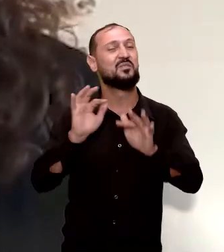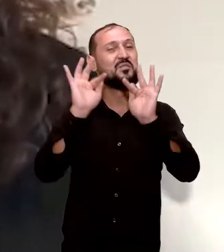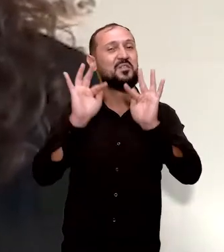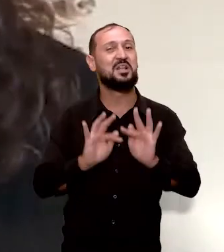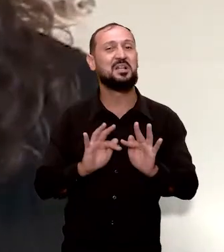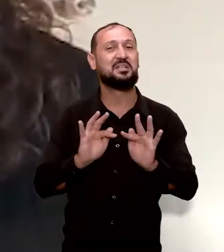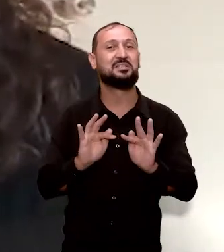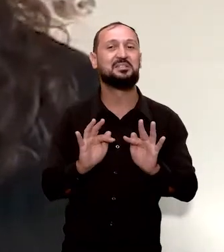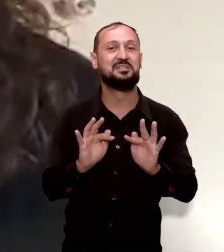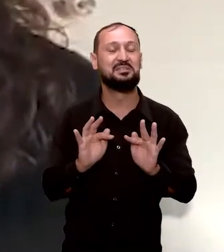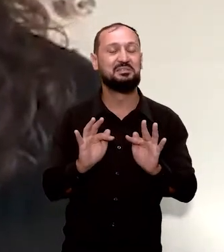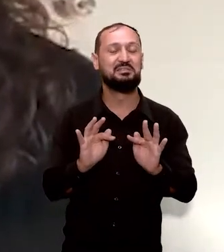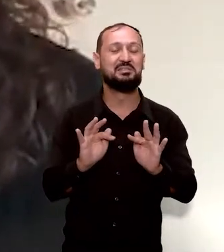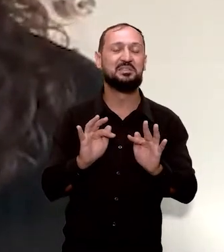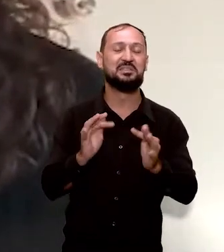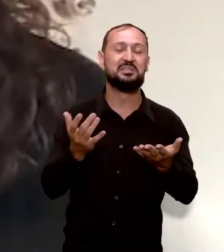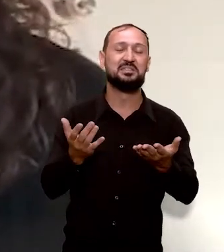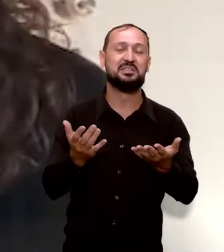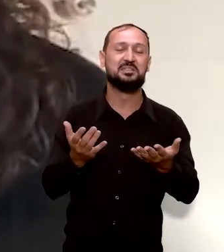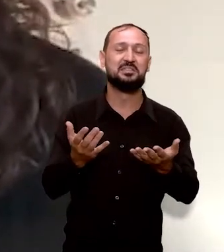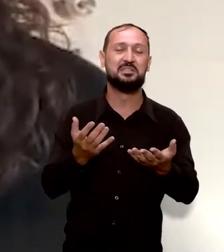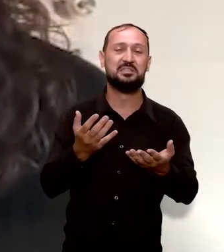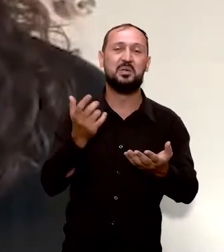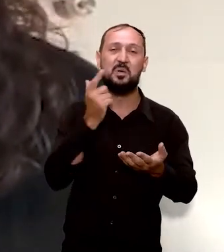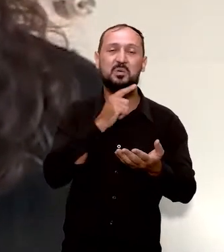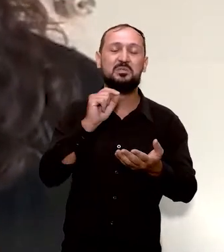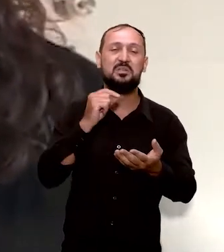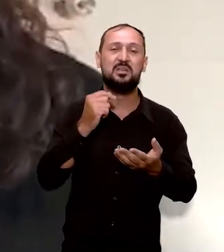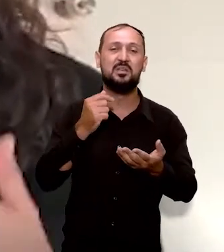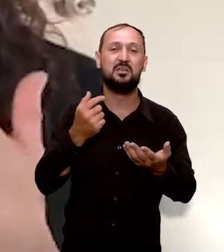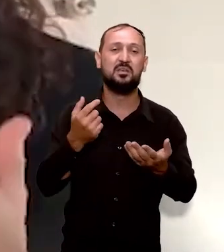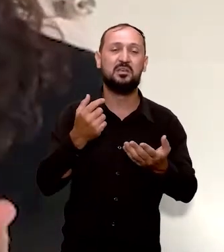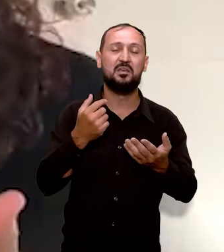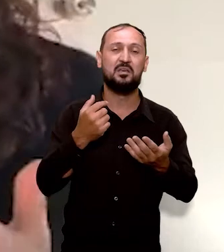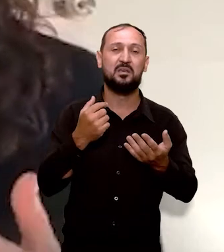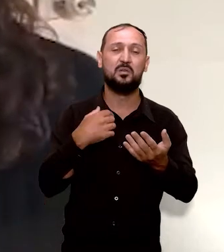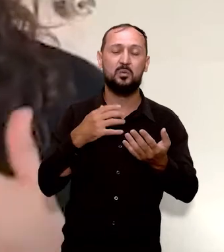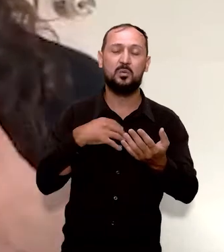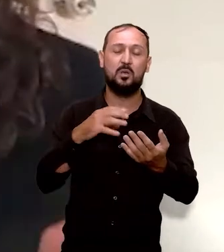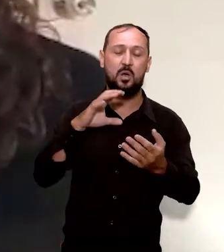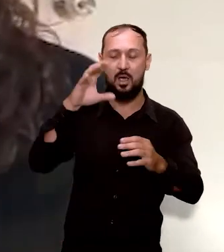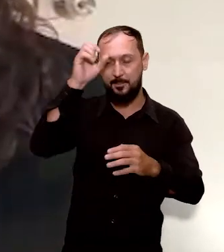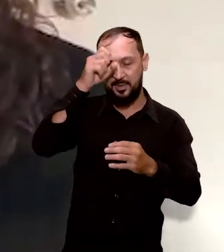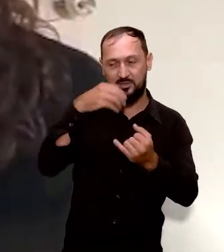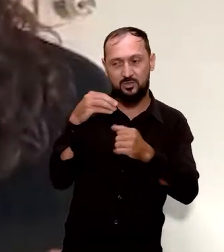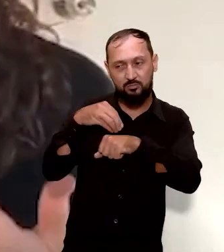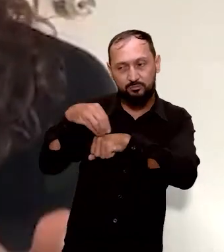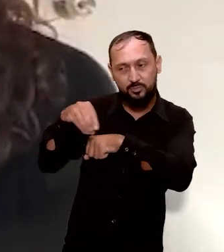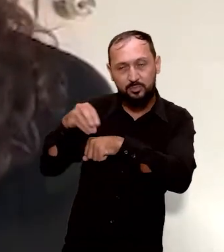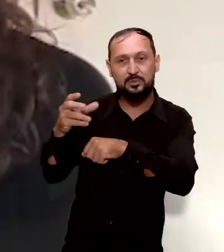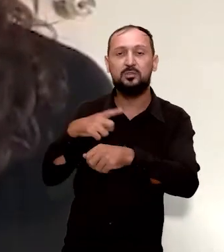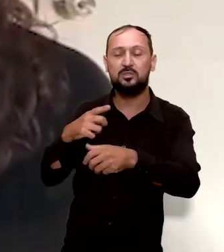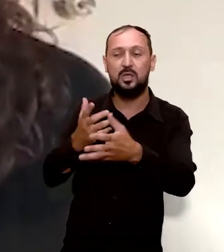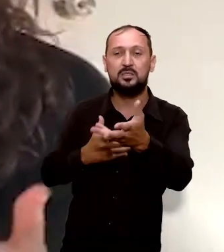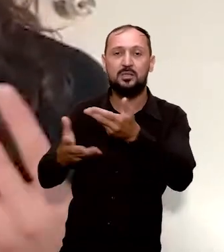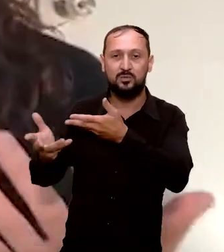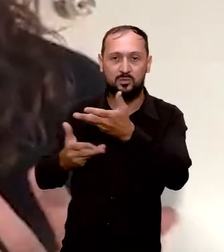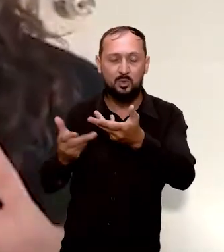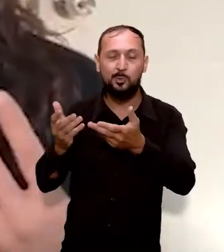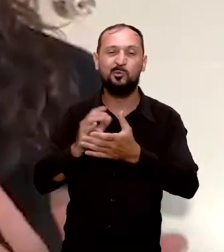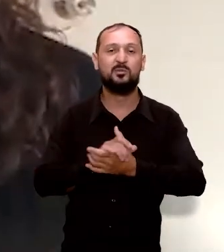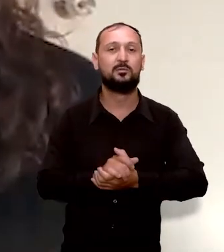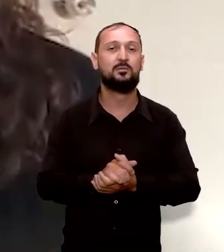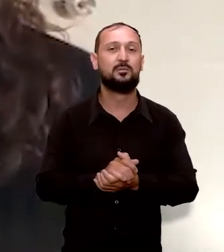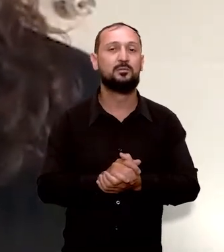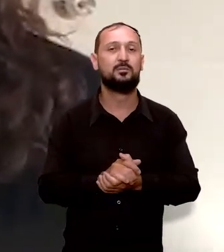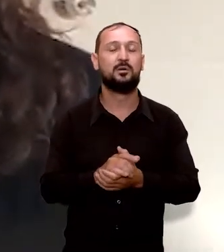trabalho dela e eu fico feliz em poder também devolver um pouco disso para ela, né? A gente